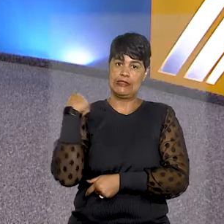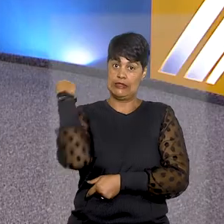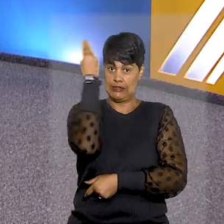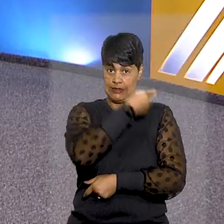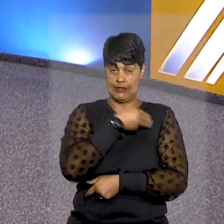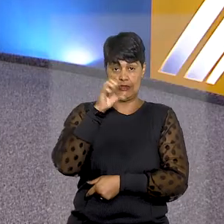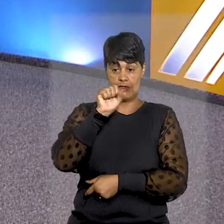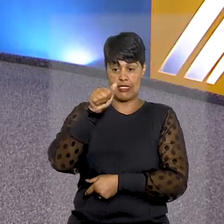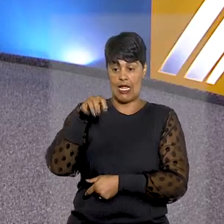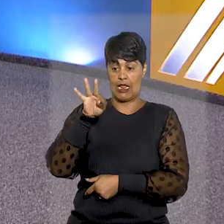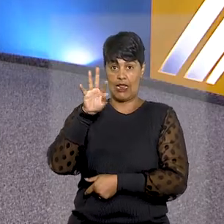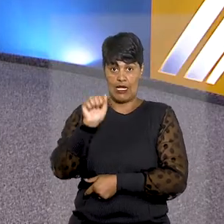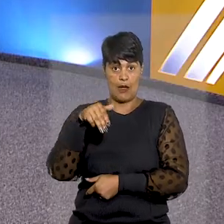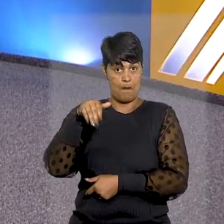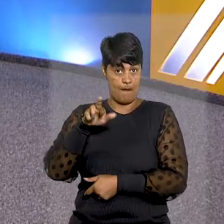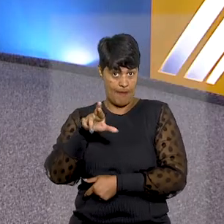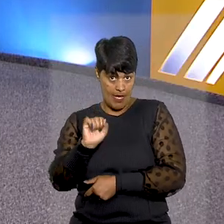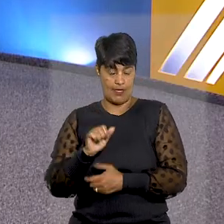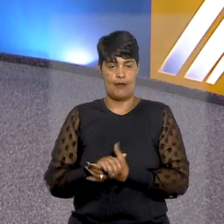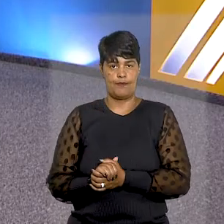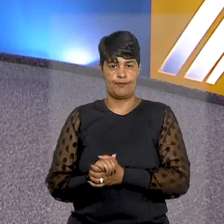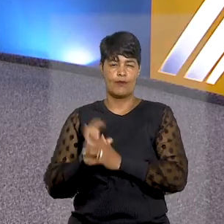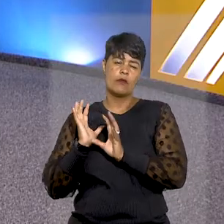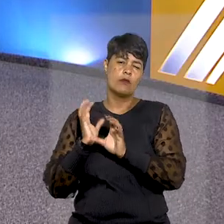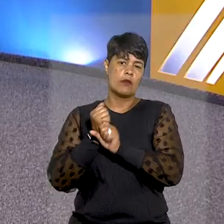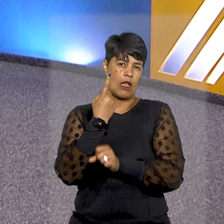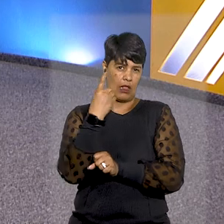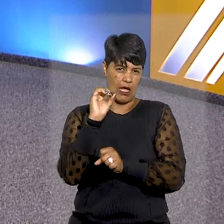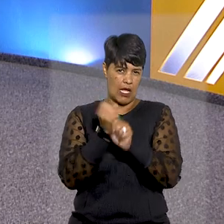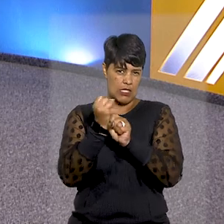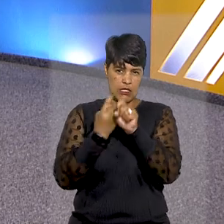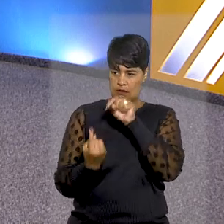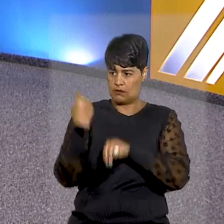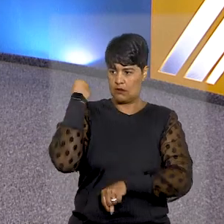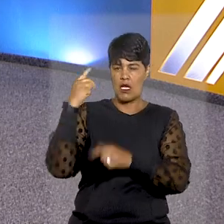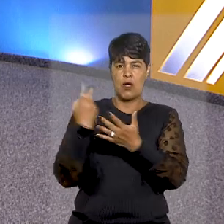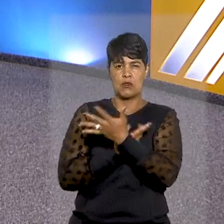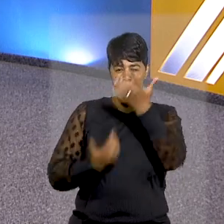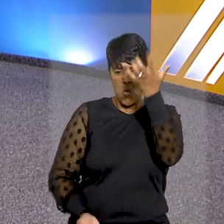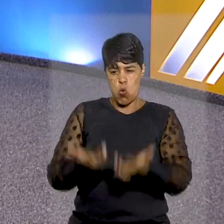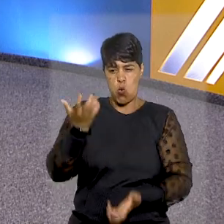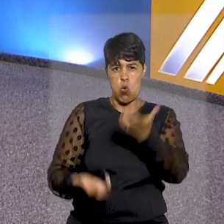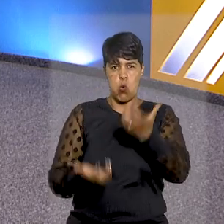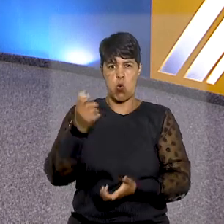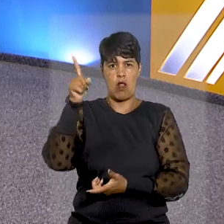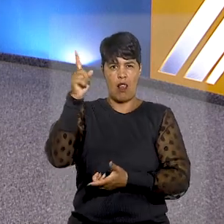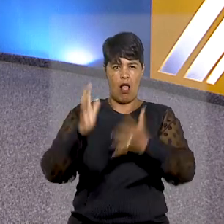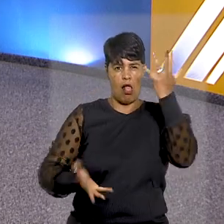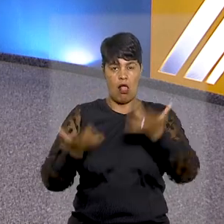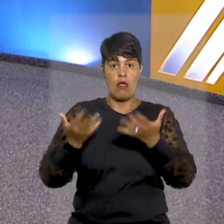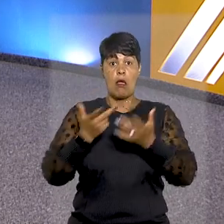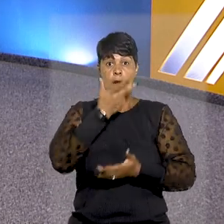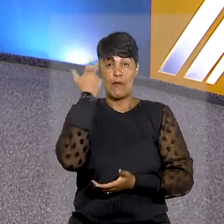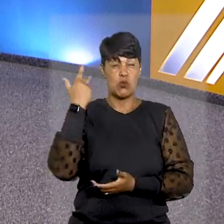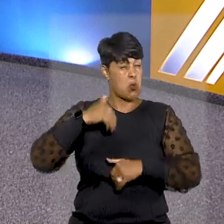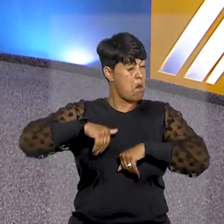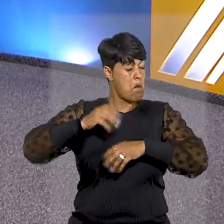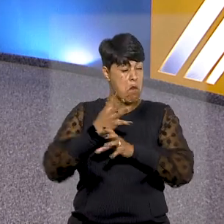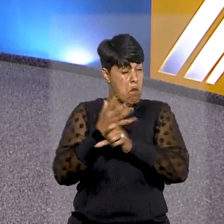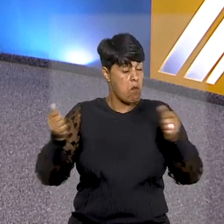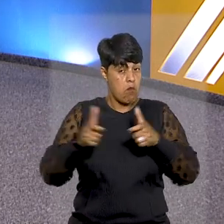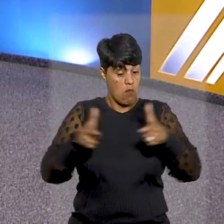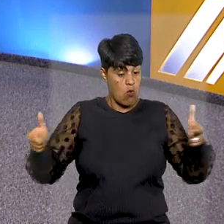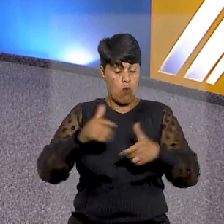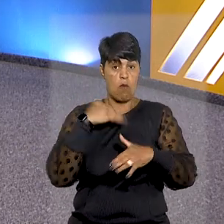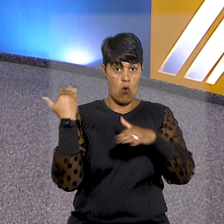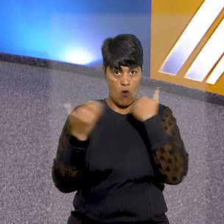há 10 anos mais de 200 pessoas morreram em um incêndio na casa de shows o júri foi anulado pela justiça